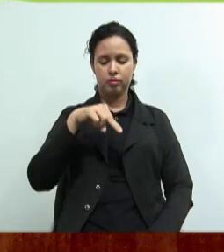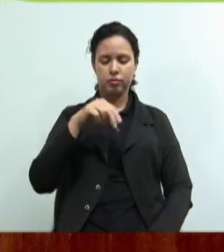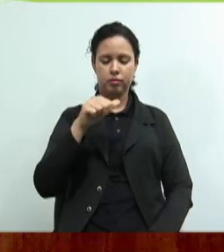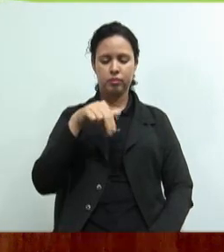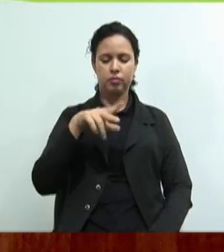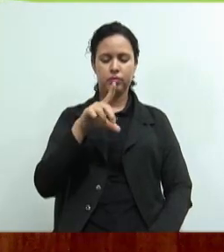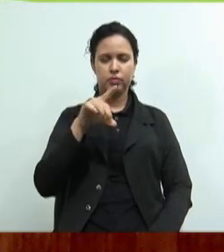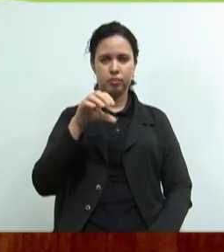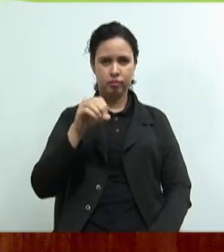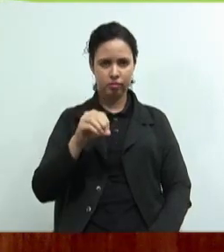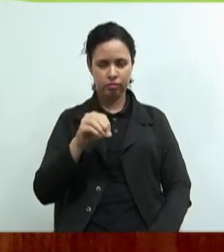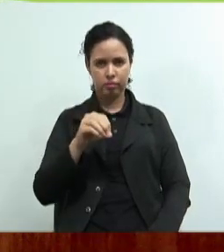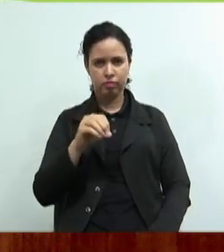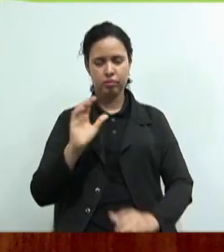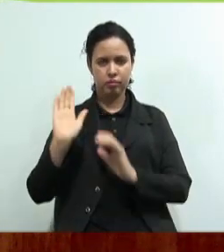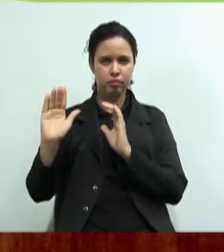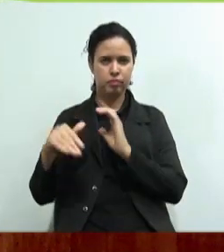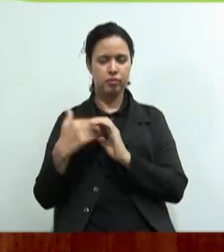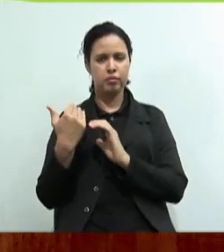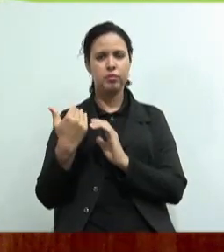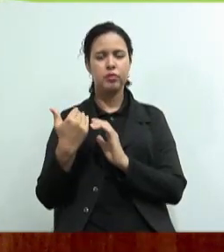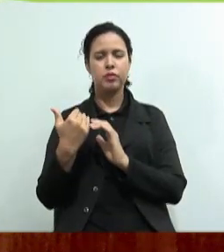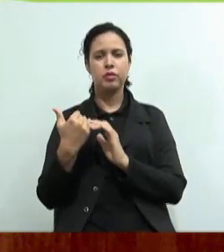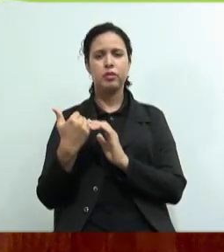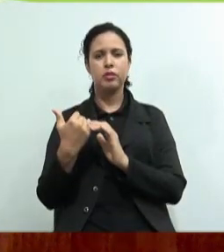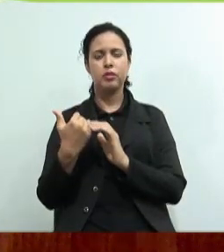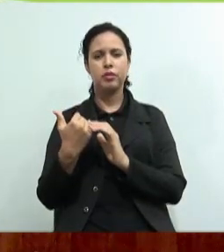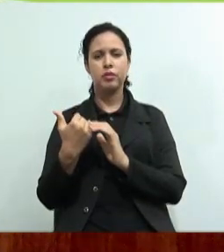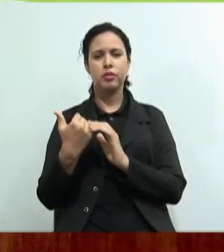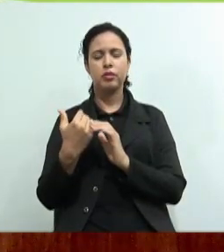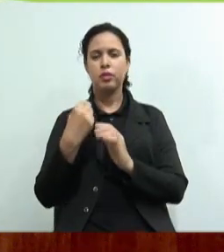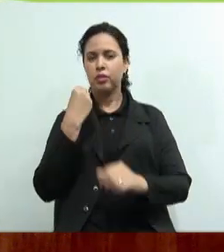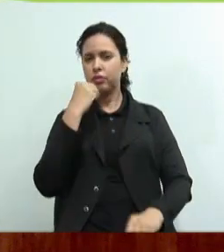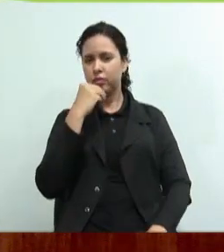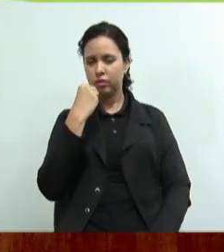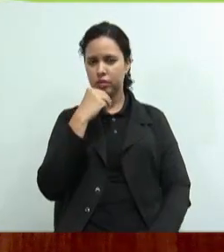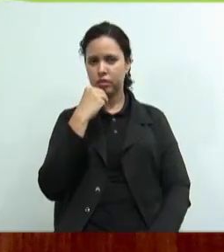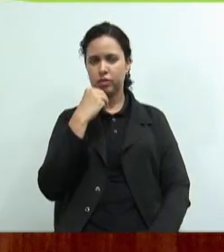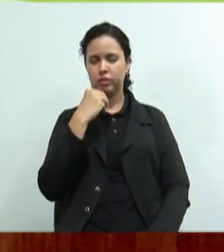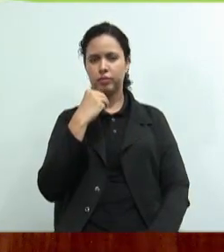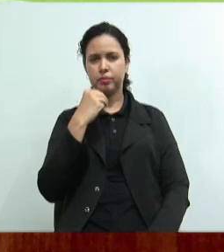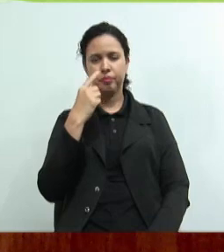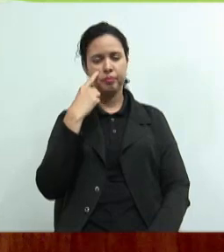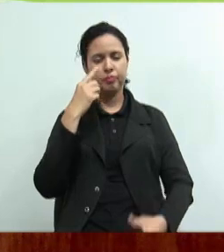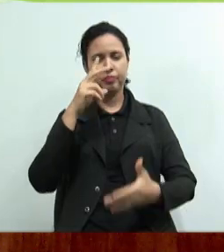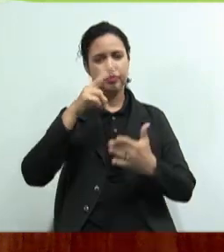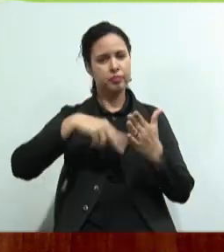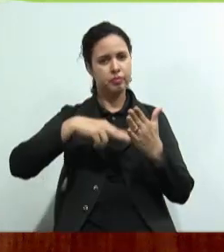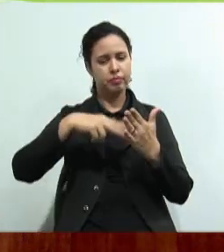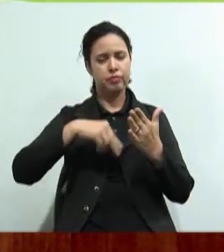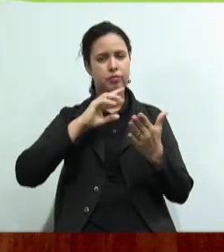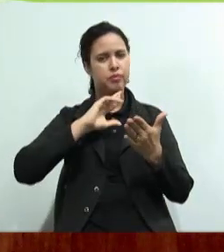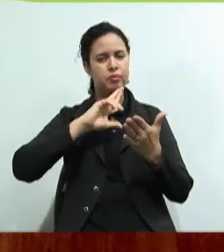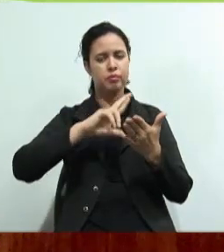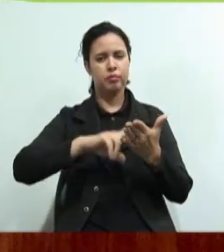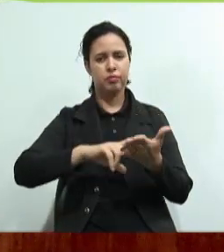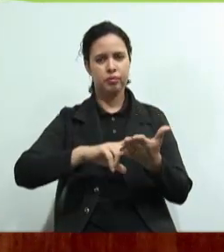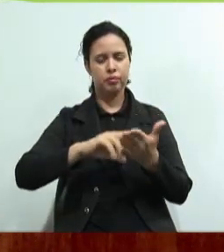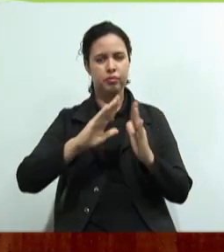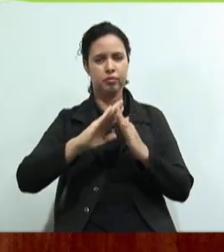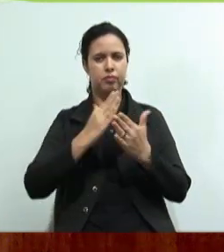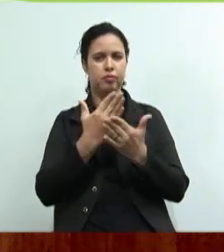acabou de fazer contato aqui. E sobre essas vantagens, eu vou ler aqui a resposta do pessoal da